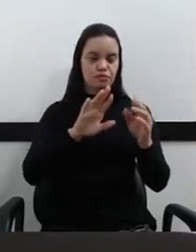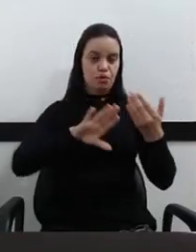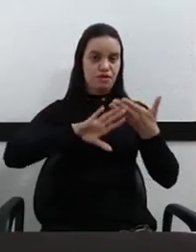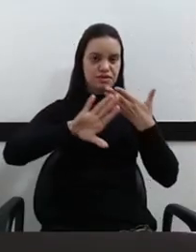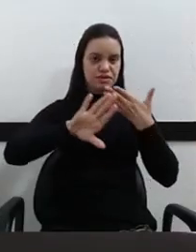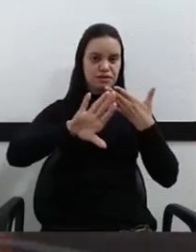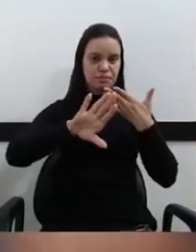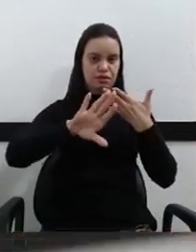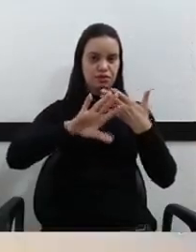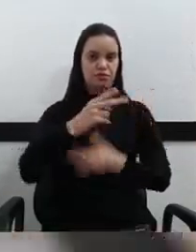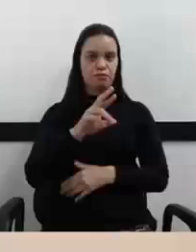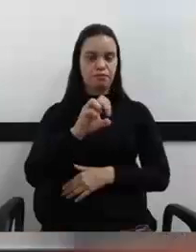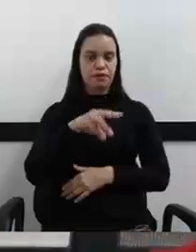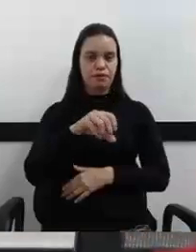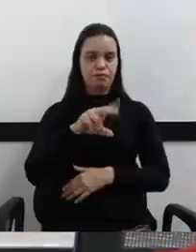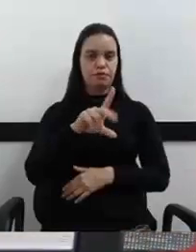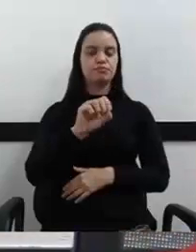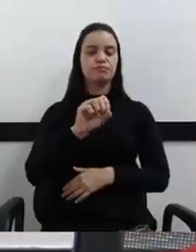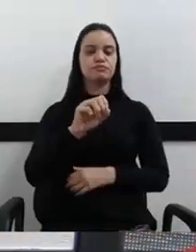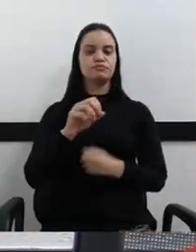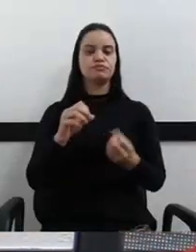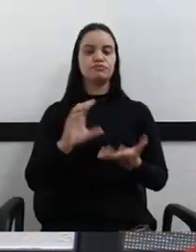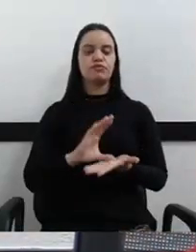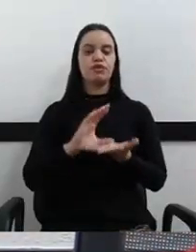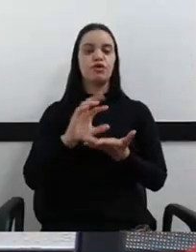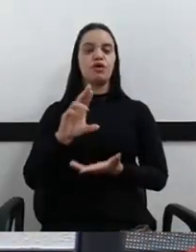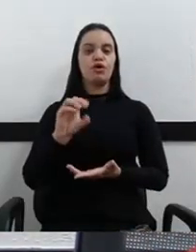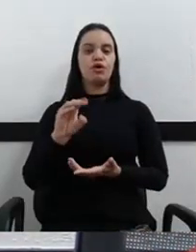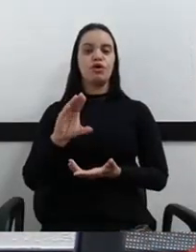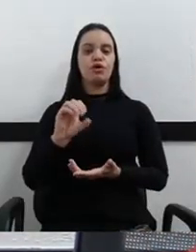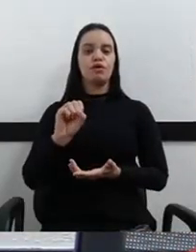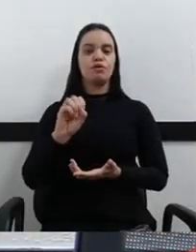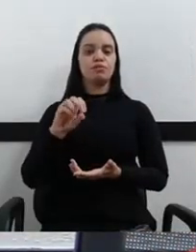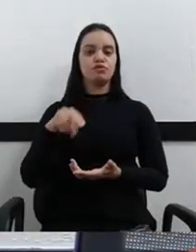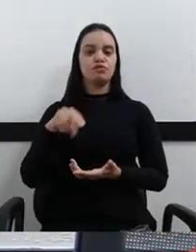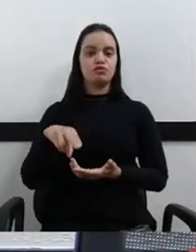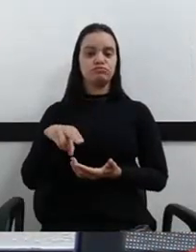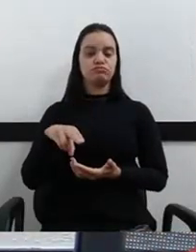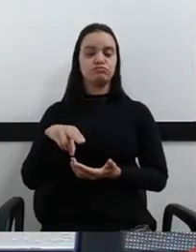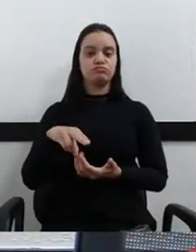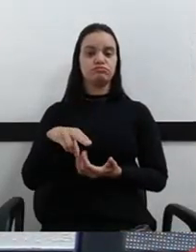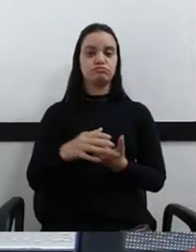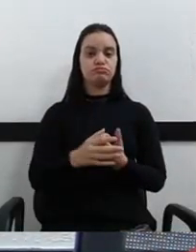licença-prêmio. Conselheiro Roque Jerônimo de Andrade, como vota?